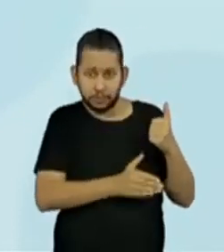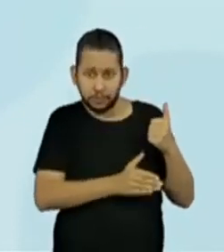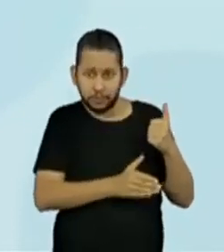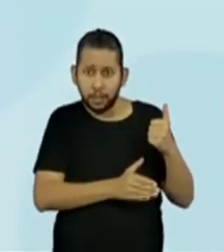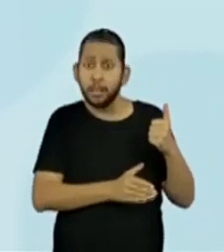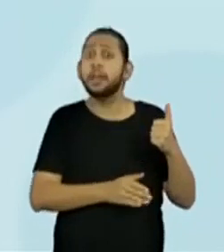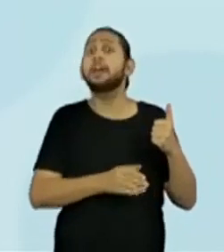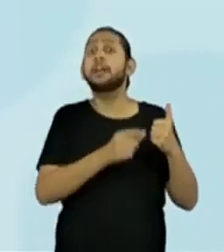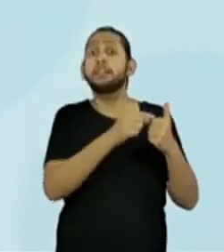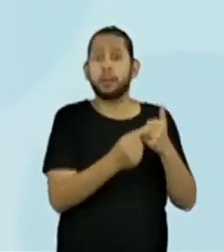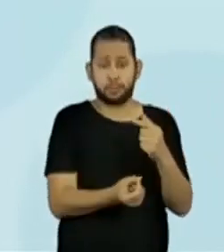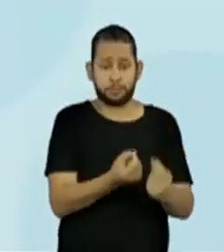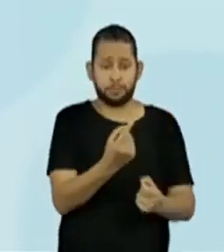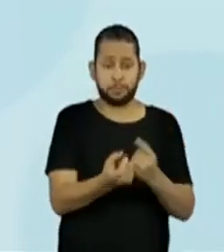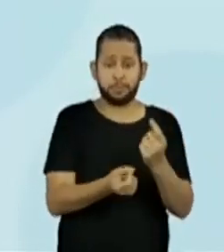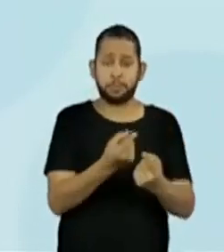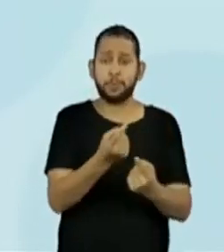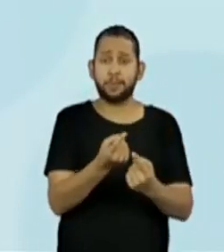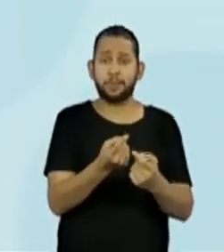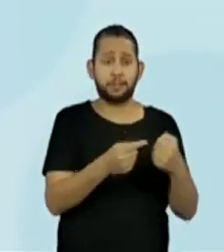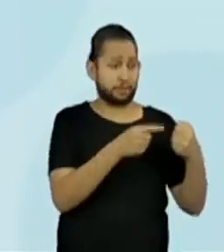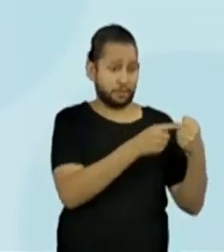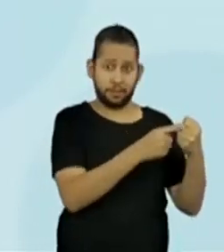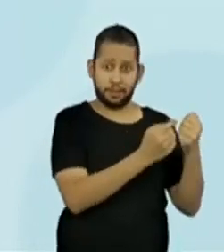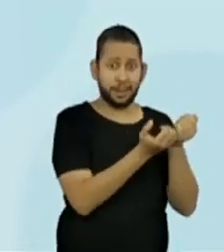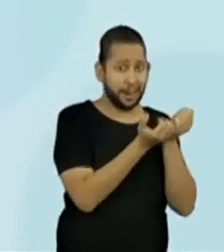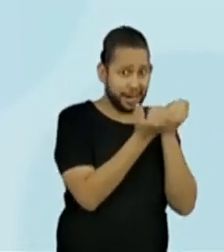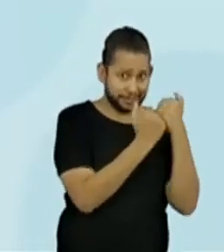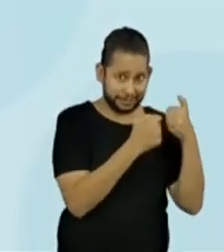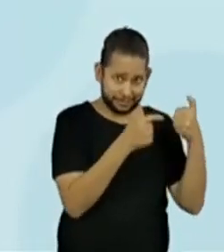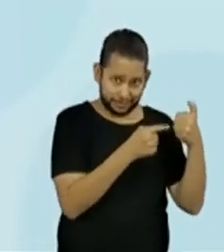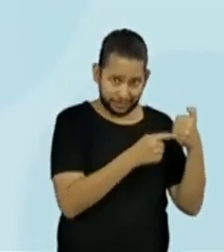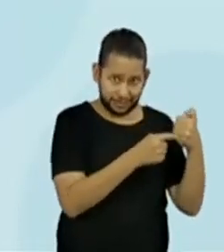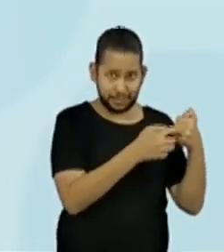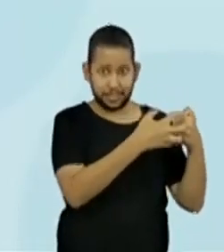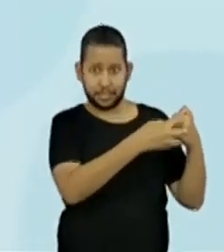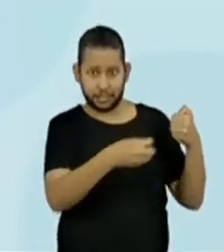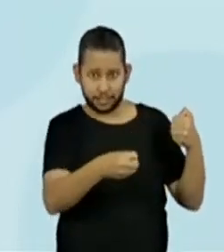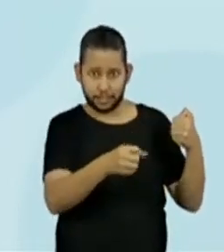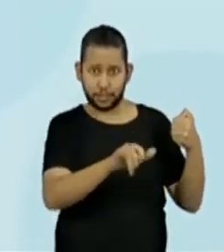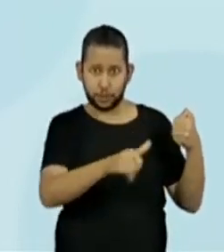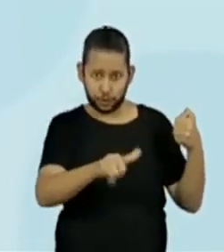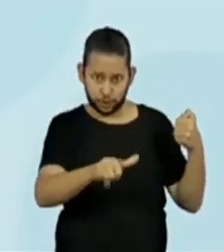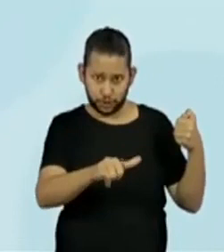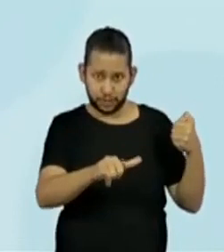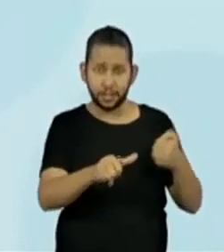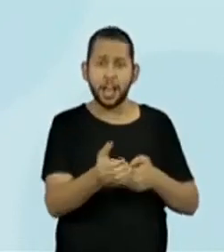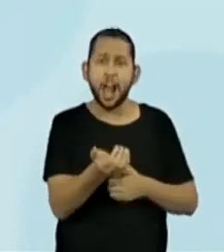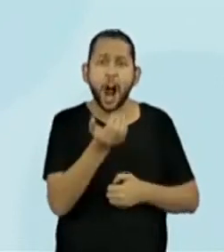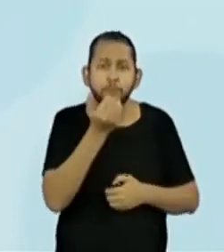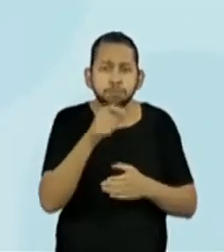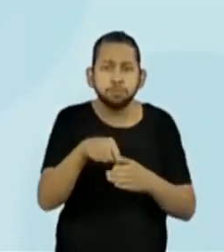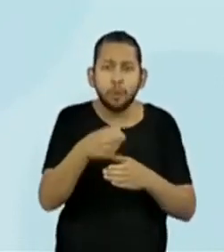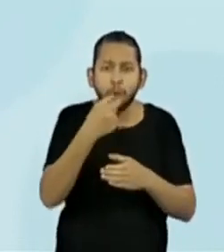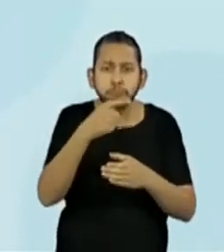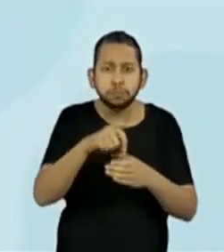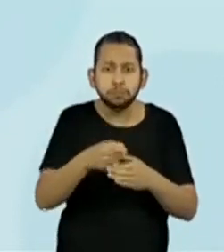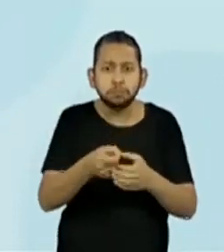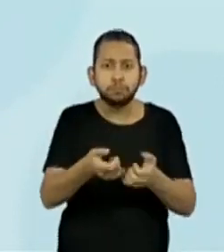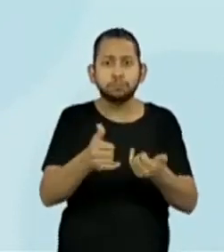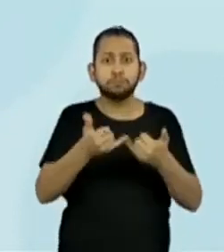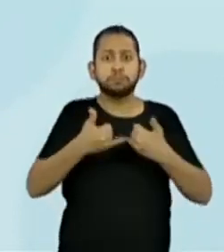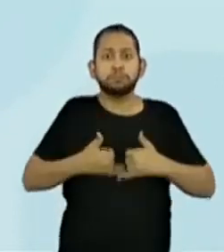assimilada pelo milho. Então, essa representação, onde eu uso setinhas